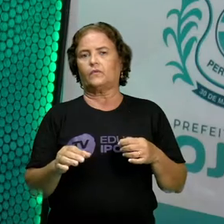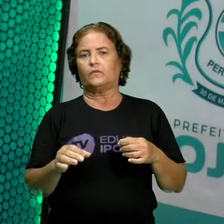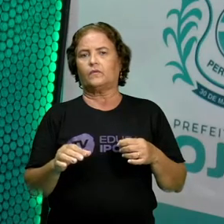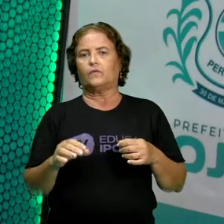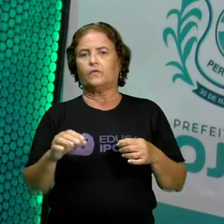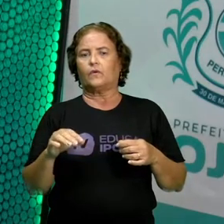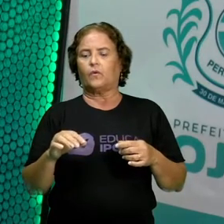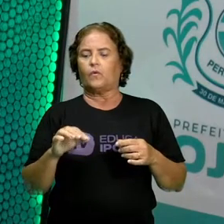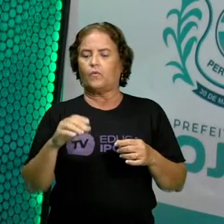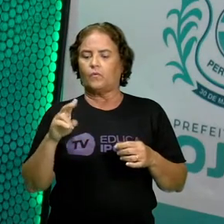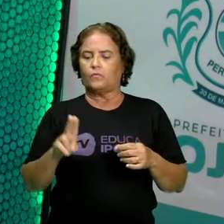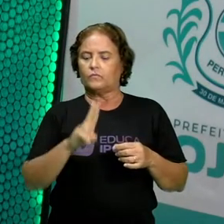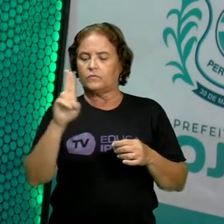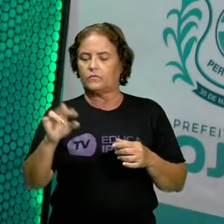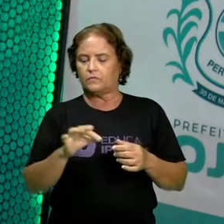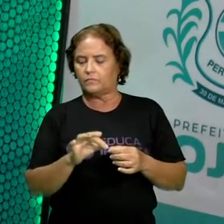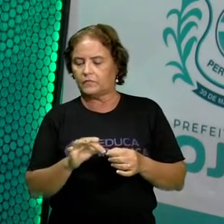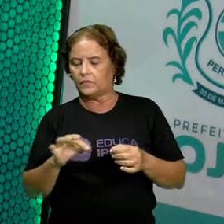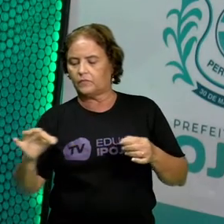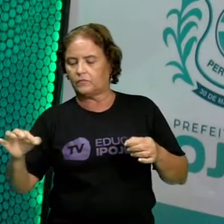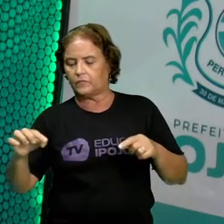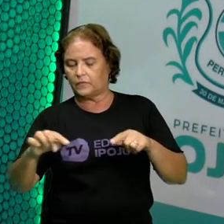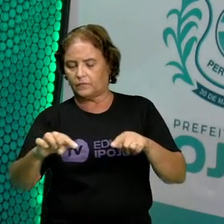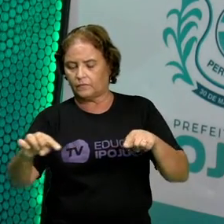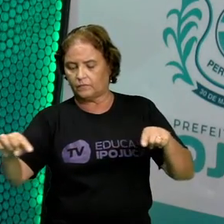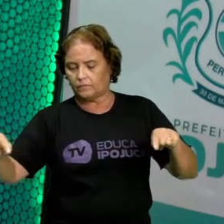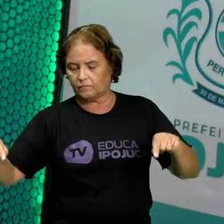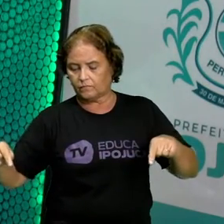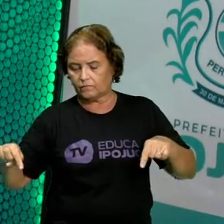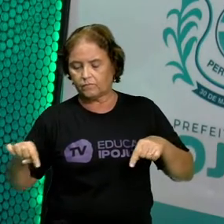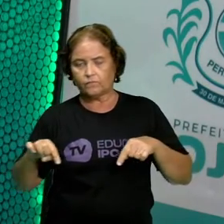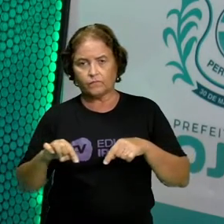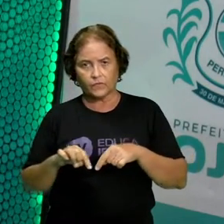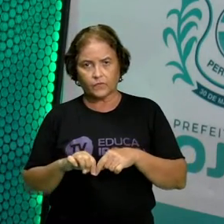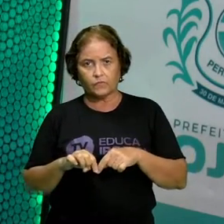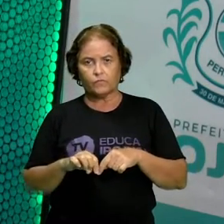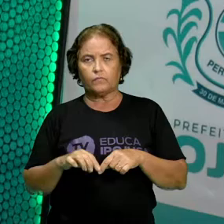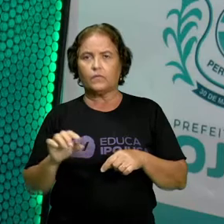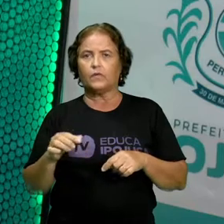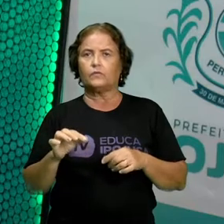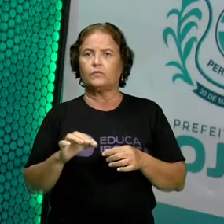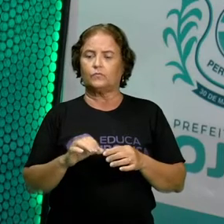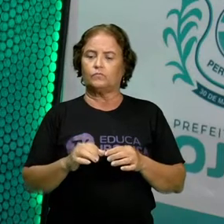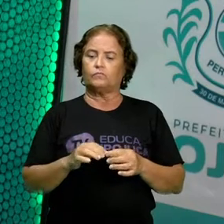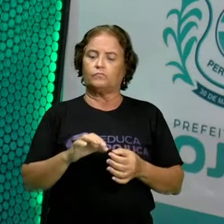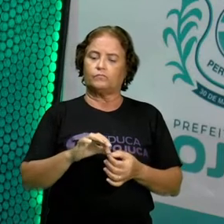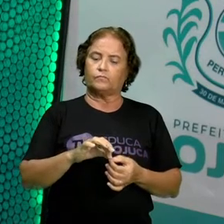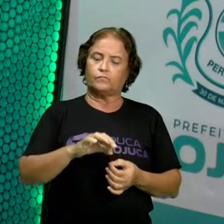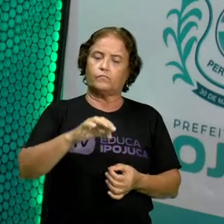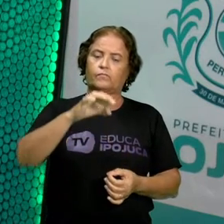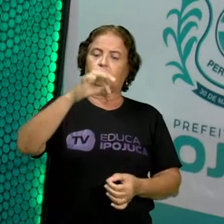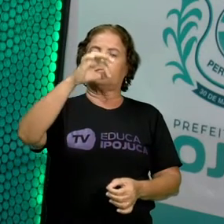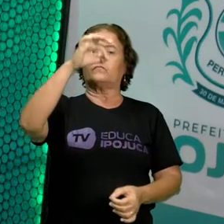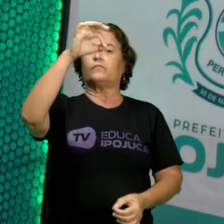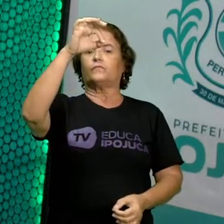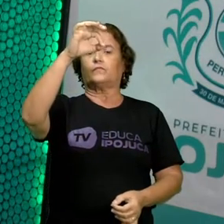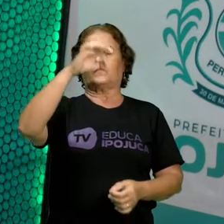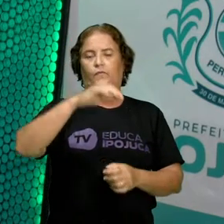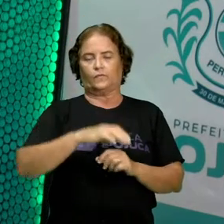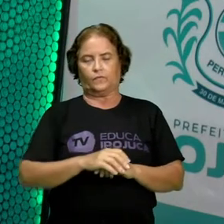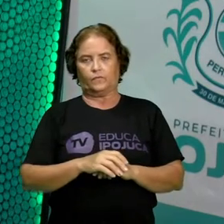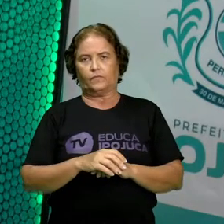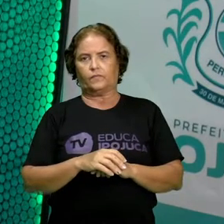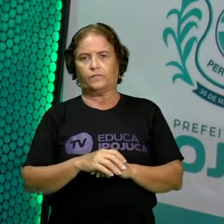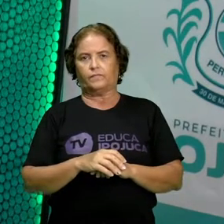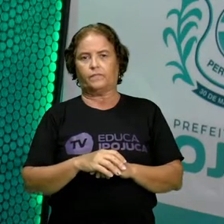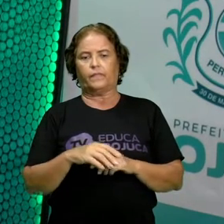o espaço, o tamanho, a altura dos objetos, tá? E